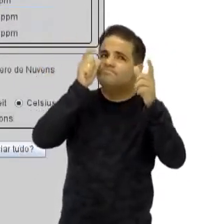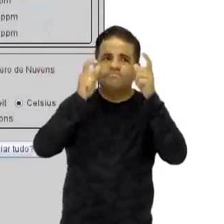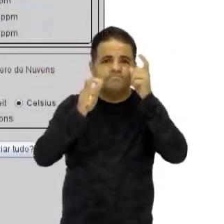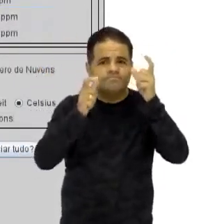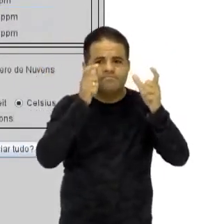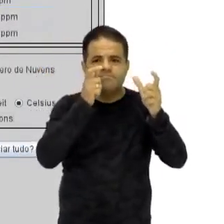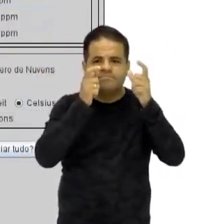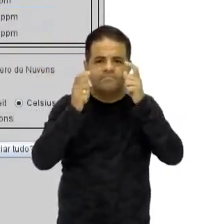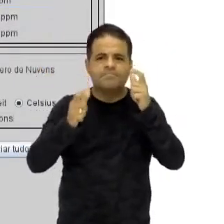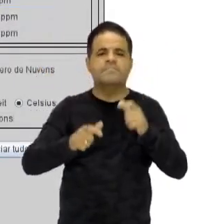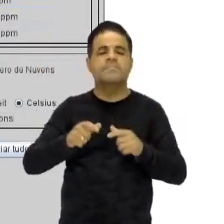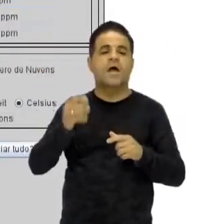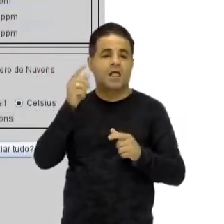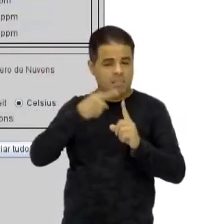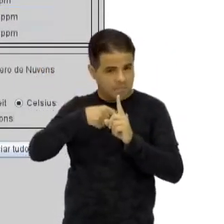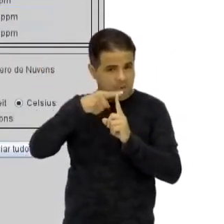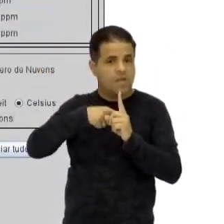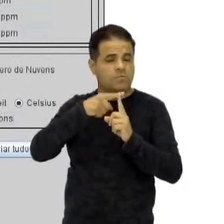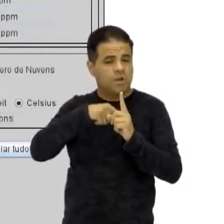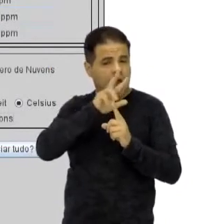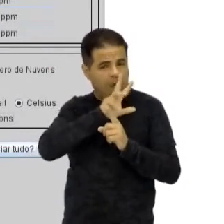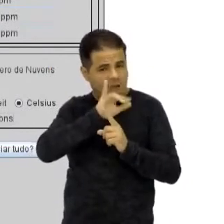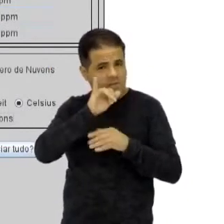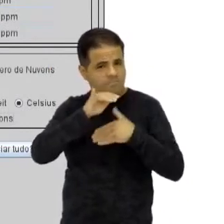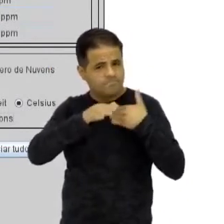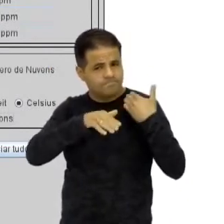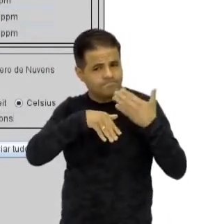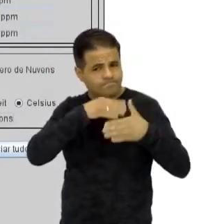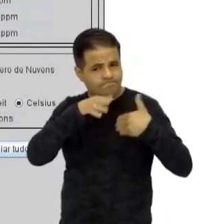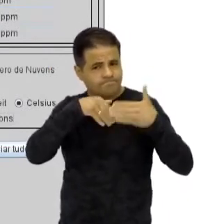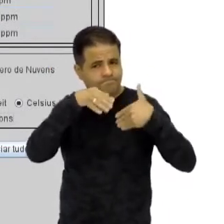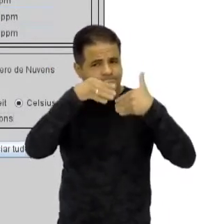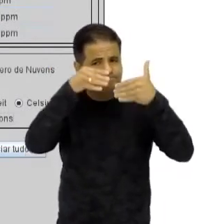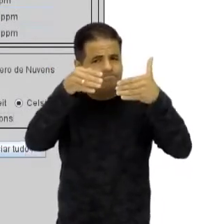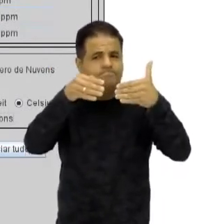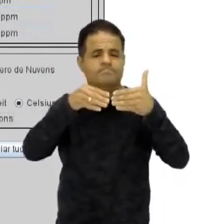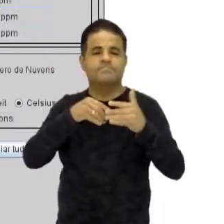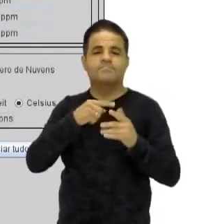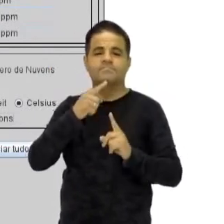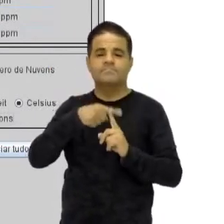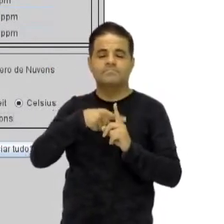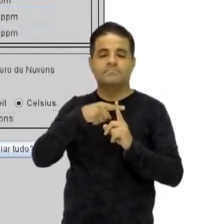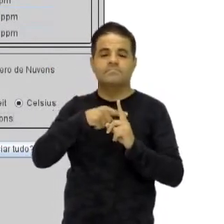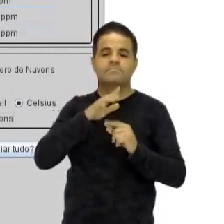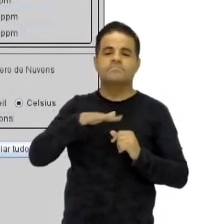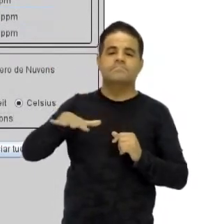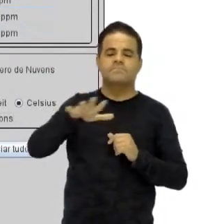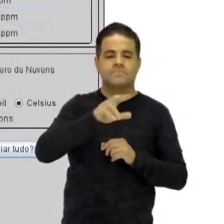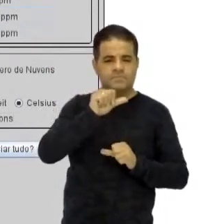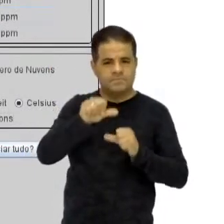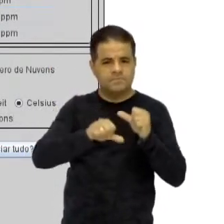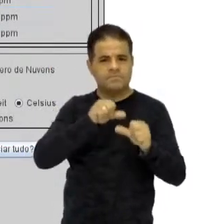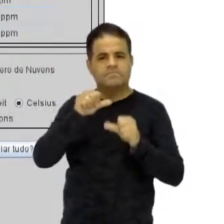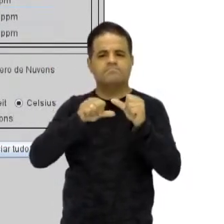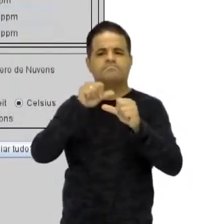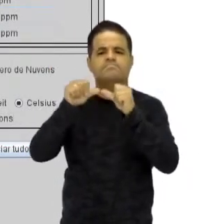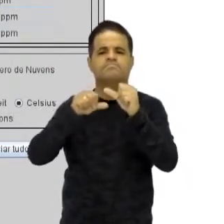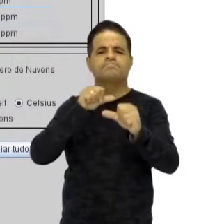aí que a temperatura, evidentemente, vai oscilando à medida que você vai alterando.